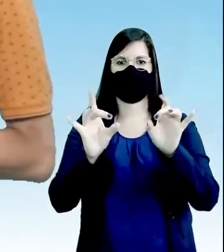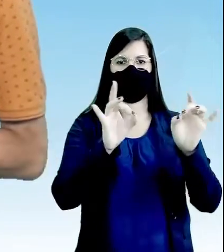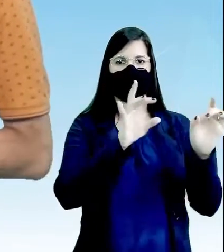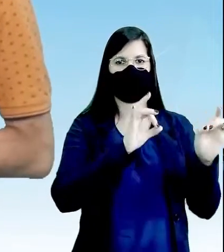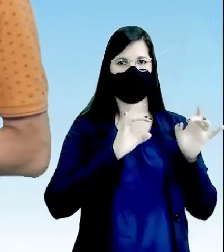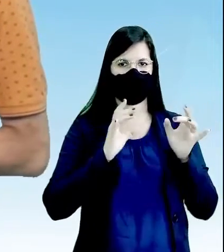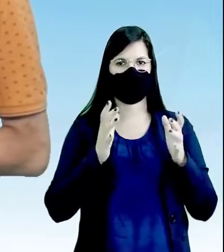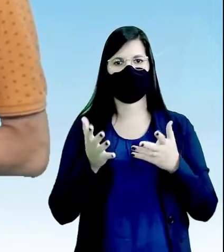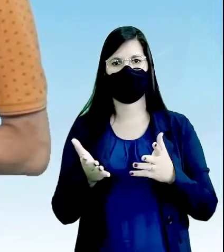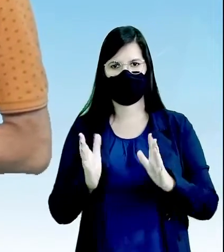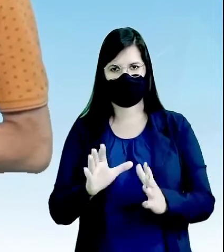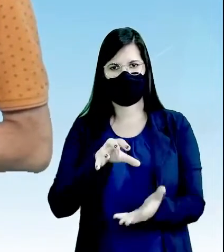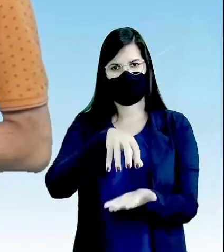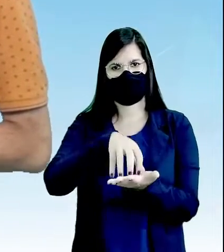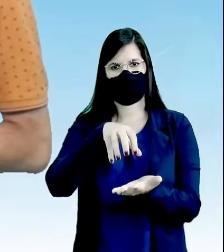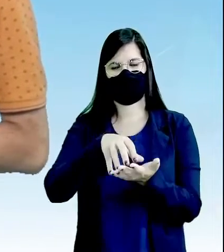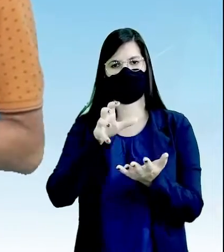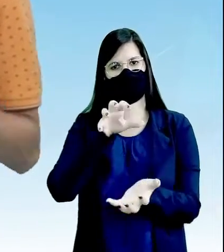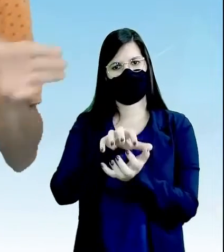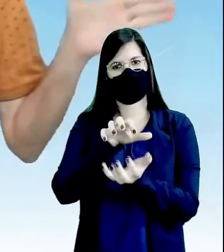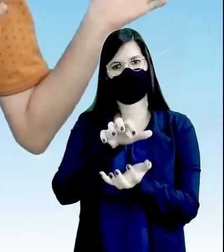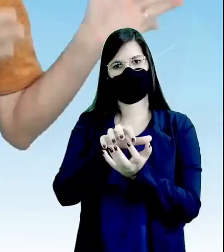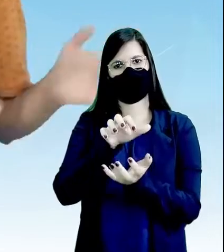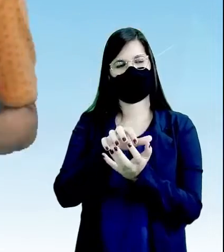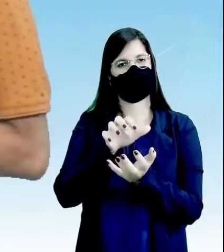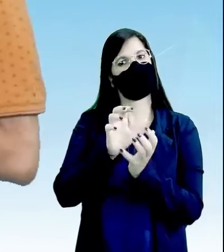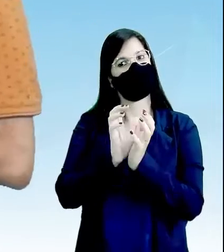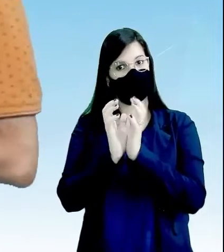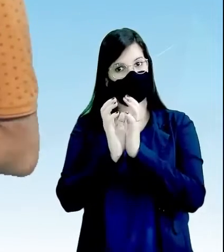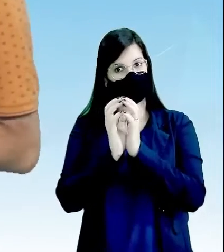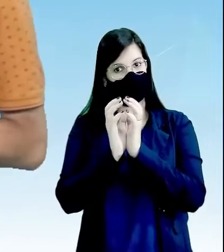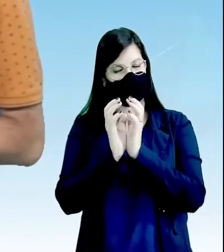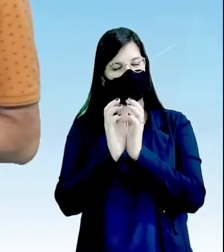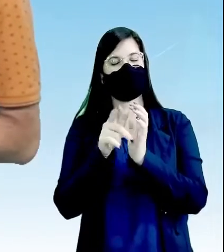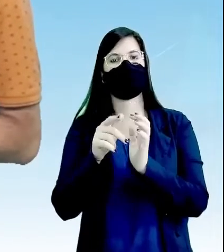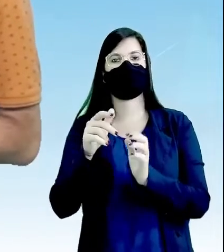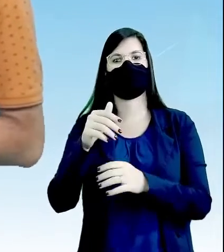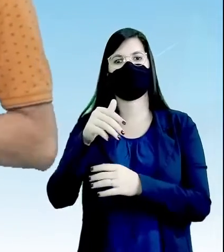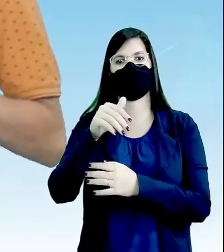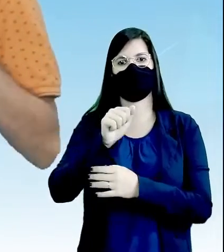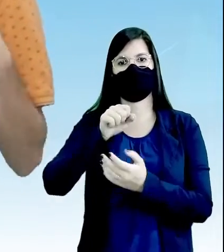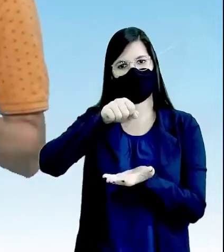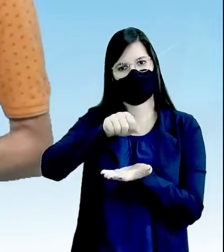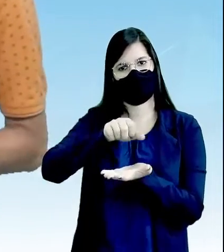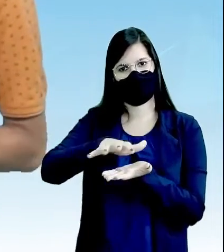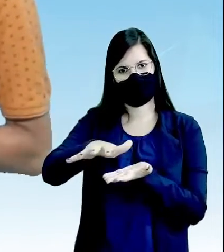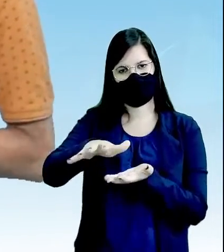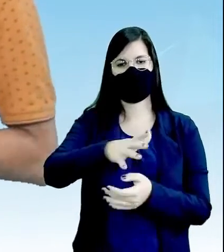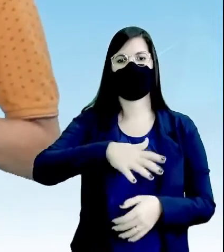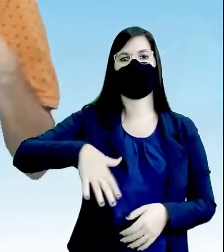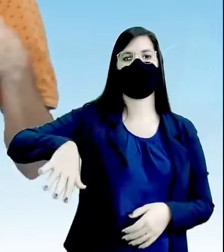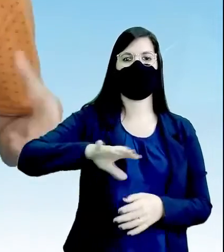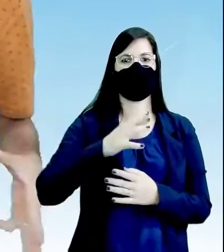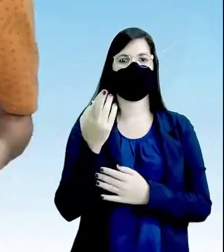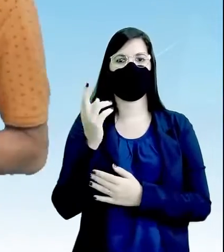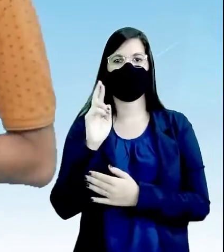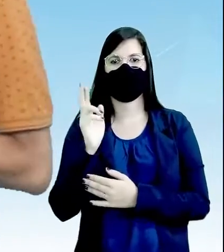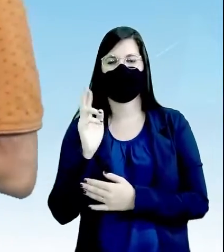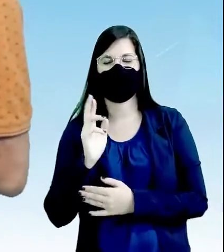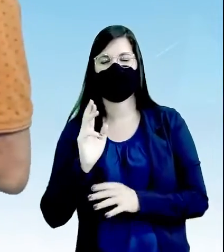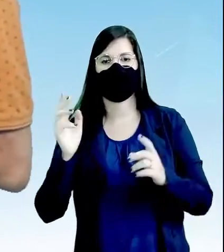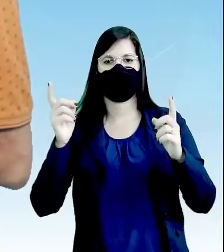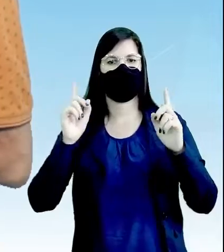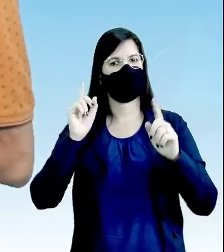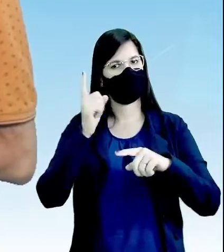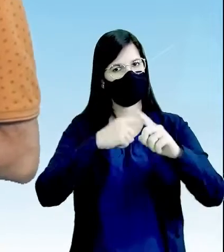ali no centro do Recife, ali no Marco Zero, por ali, e ele foi um religioso e um